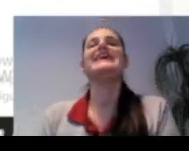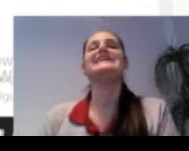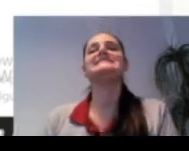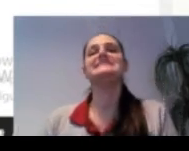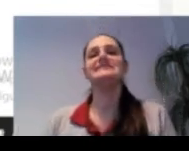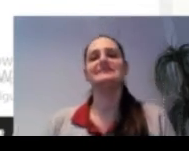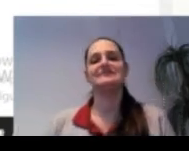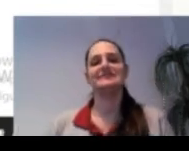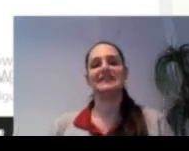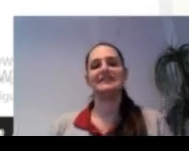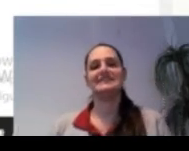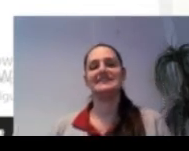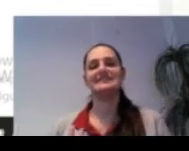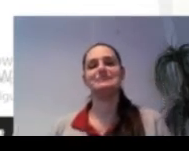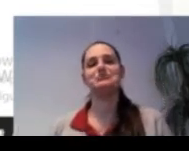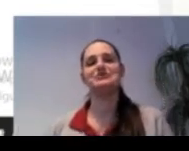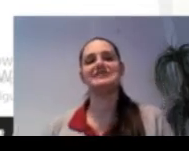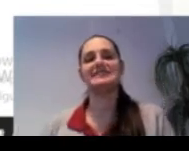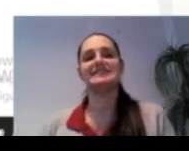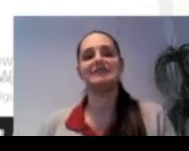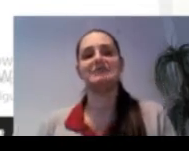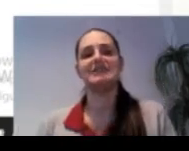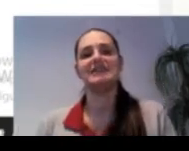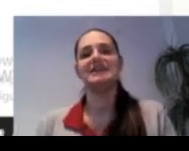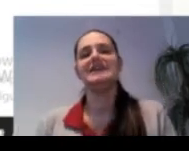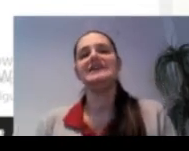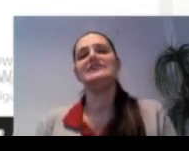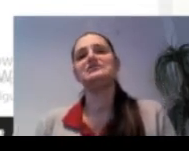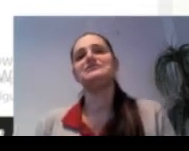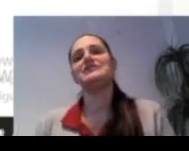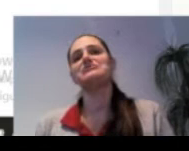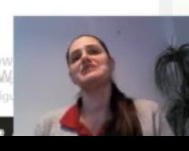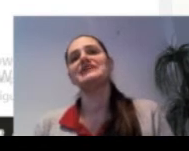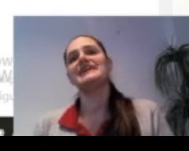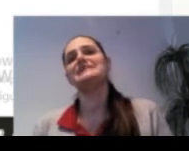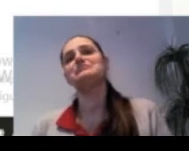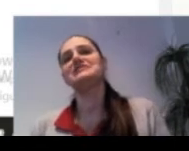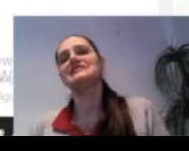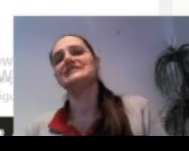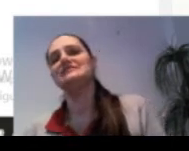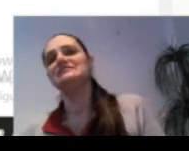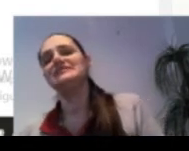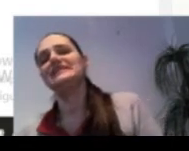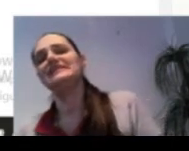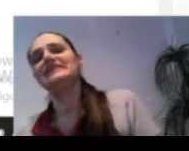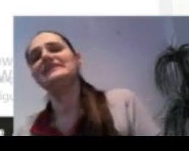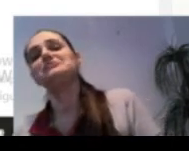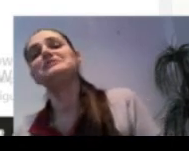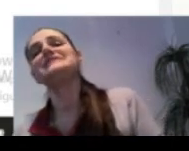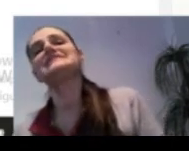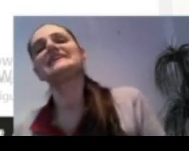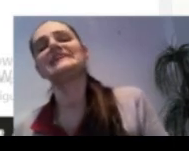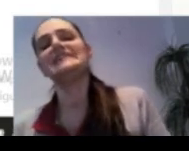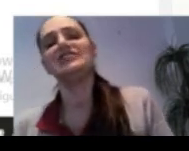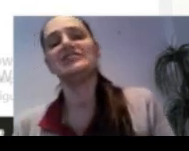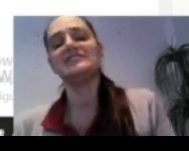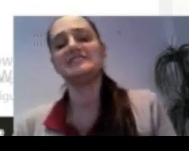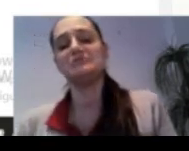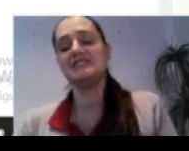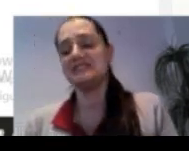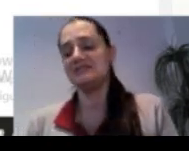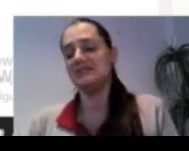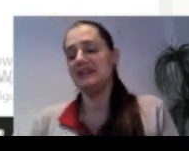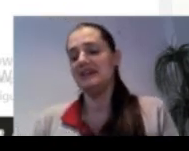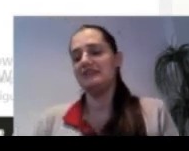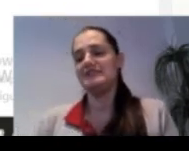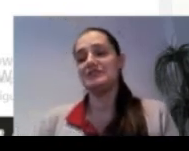que reconhece, né, esses receptores na célula. Isso faz com que cada mutação, né, uma das características